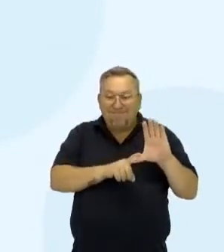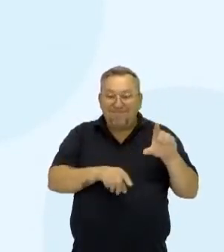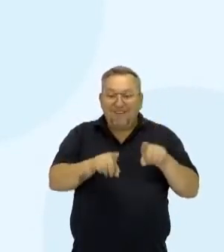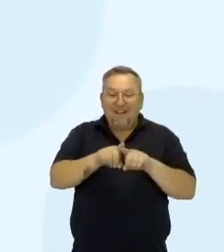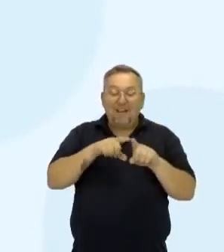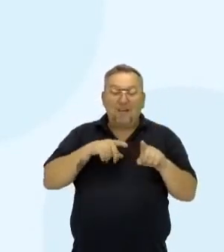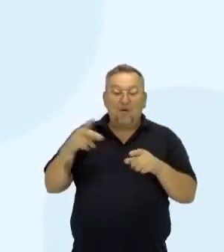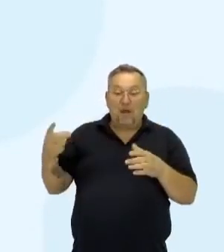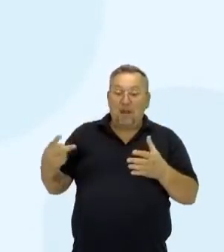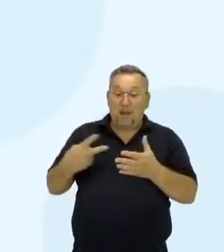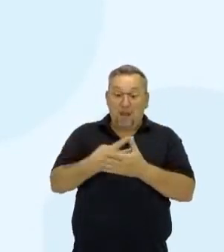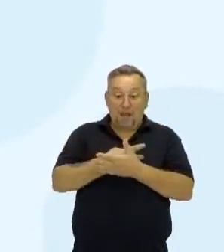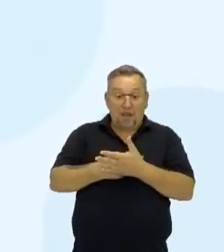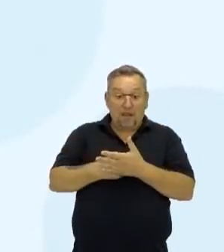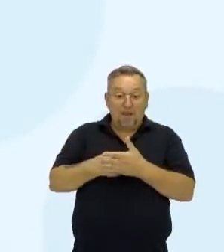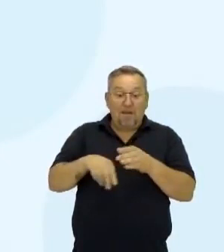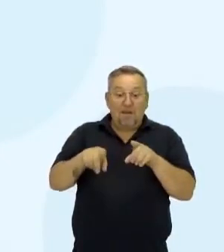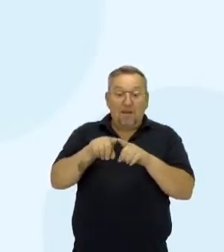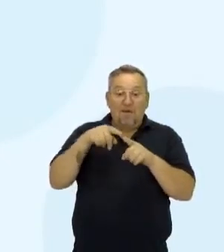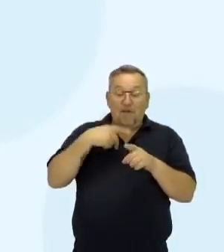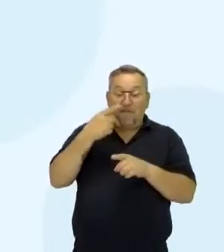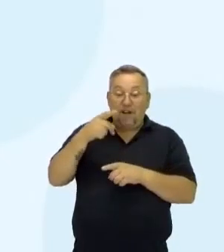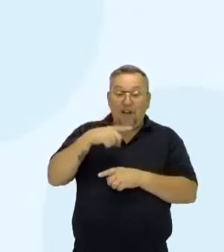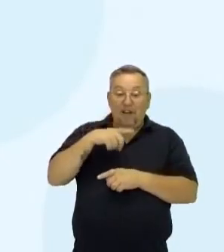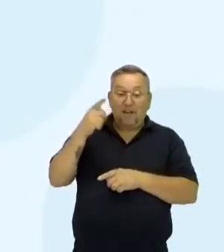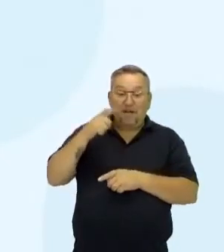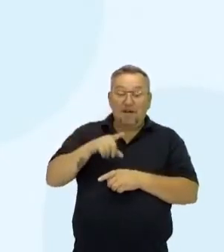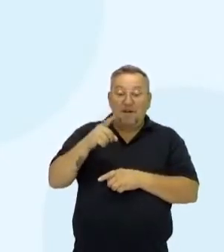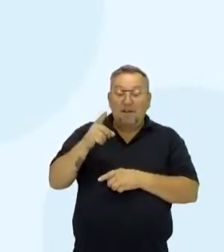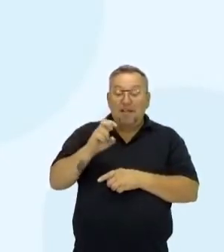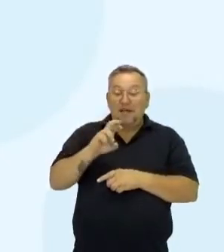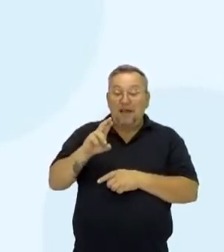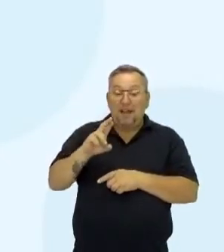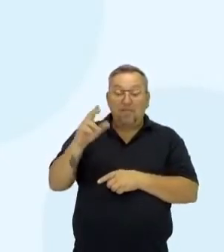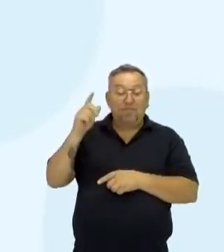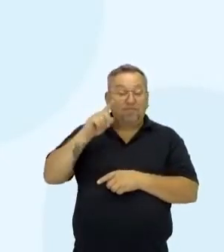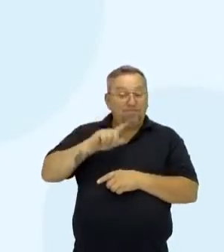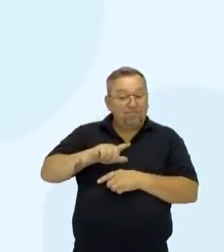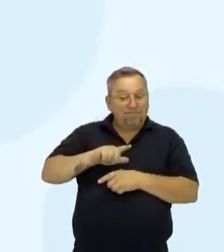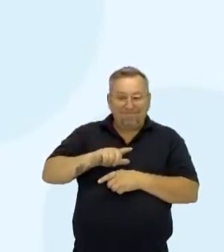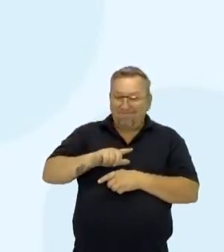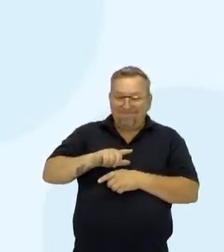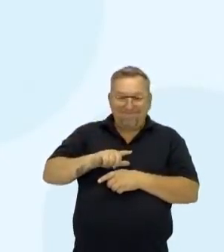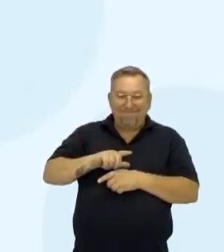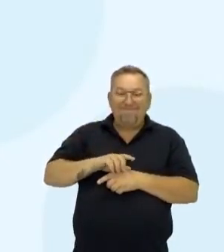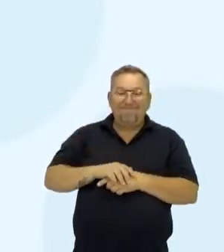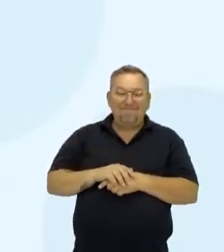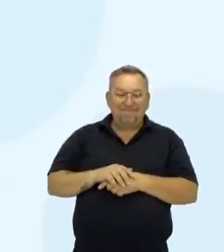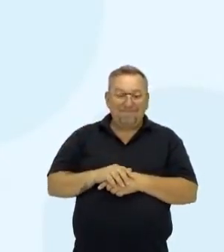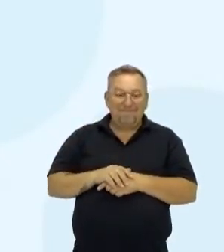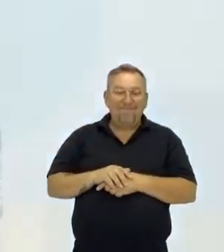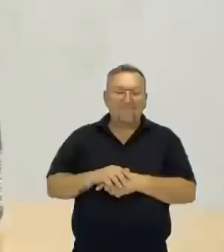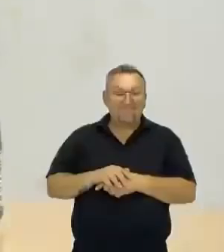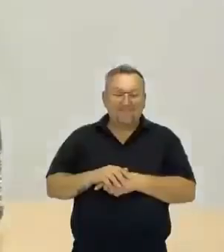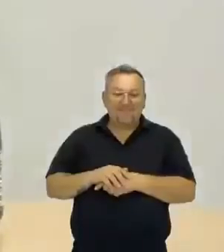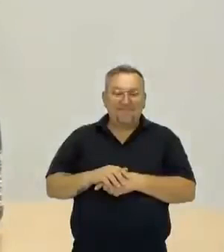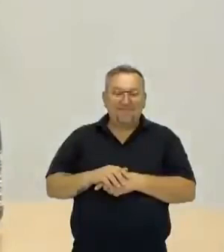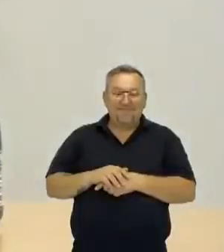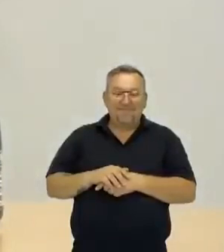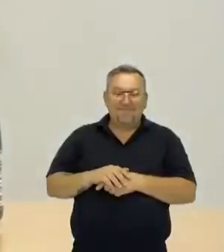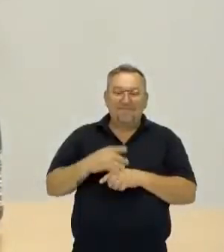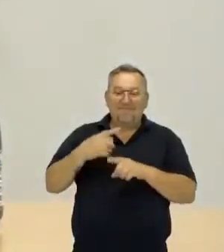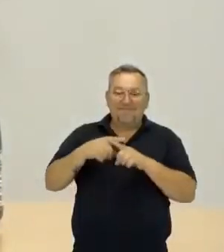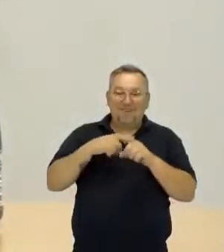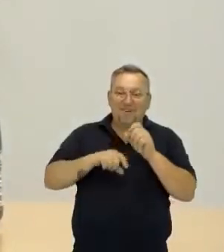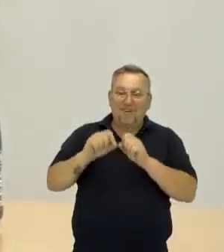errasse o sinal nessa operação, eu ia falar que eu teria R$15 a mais. E a diferença seria 30, né? Você tem 15, você erraria...